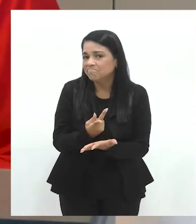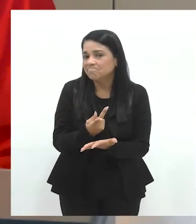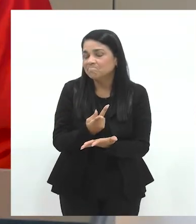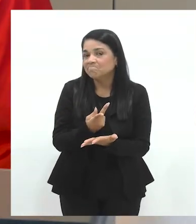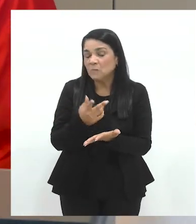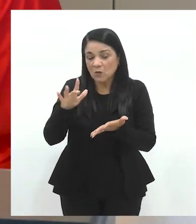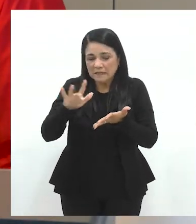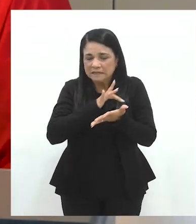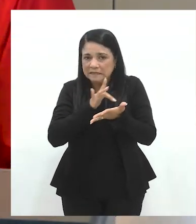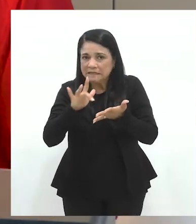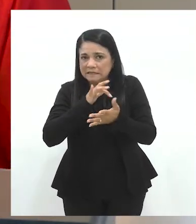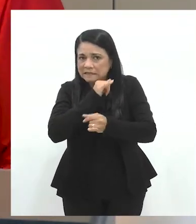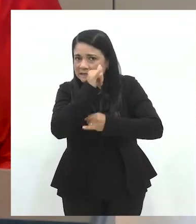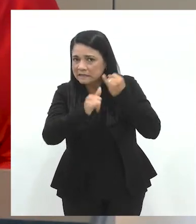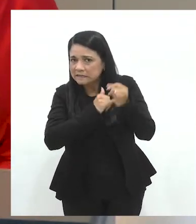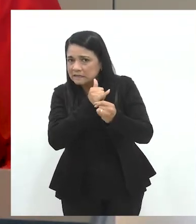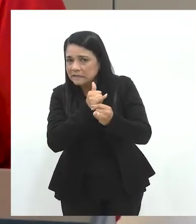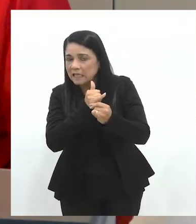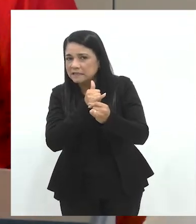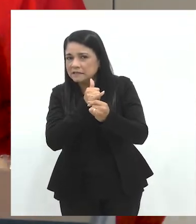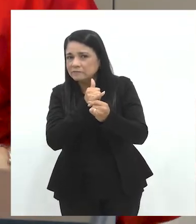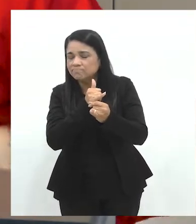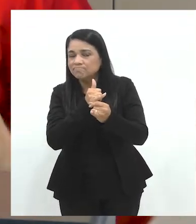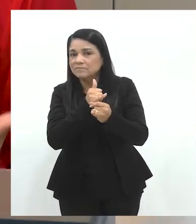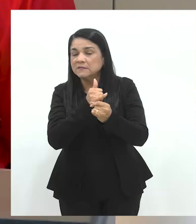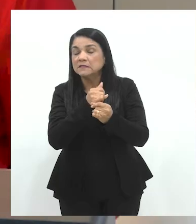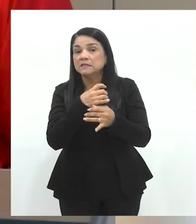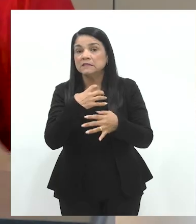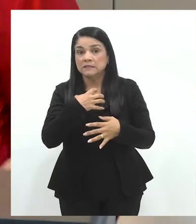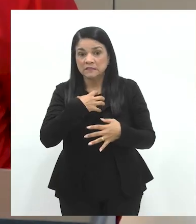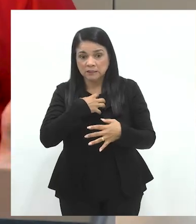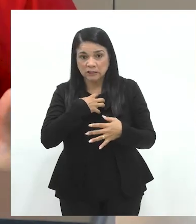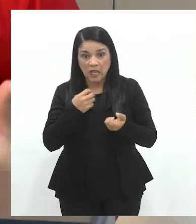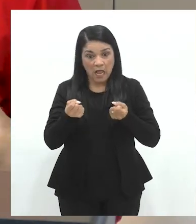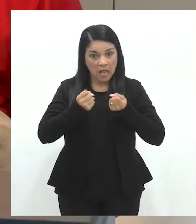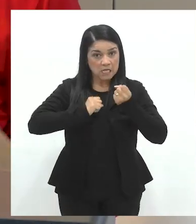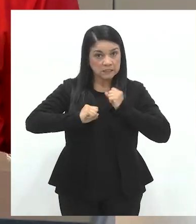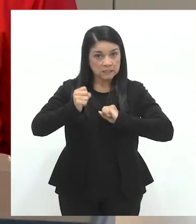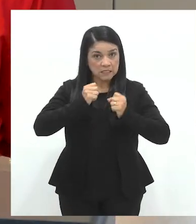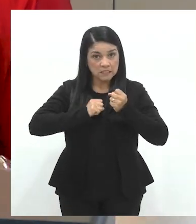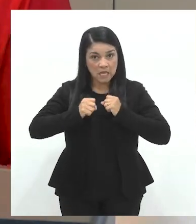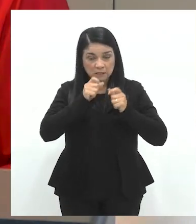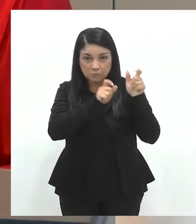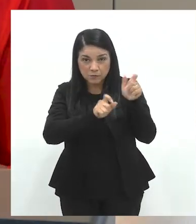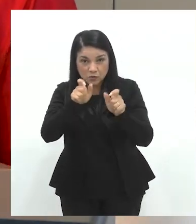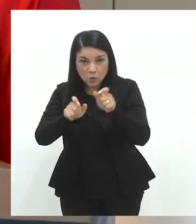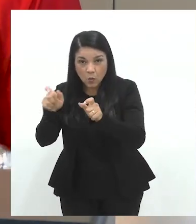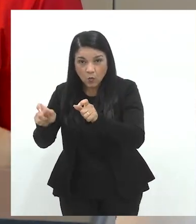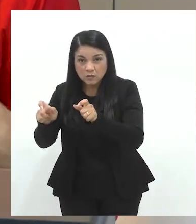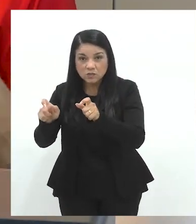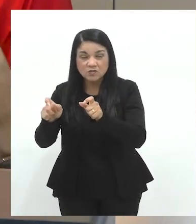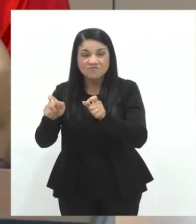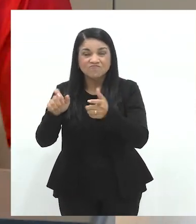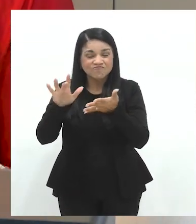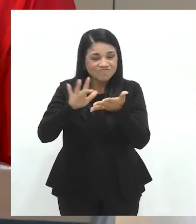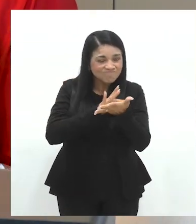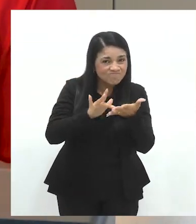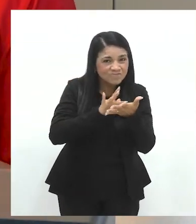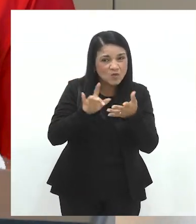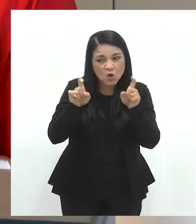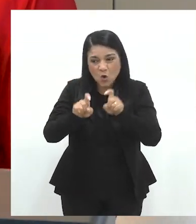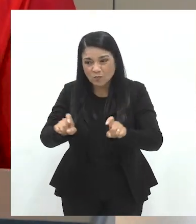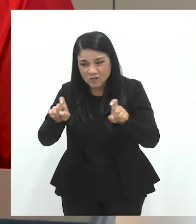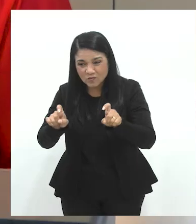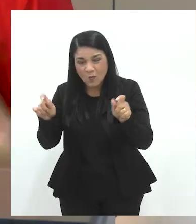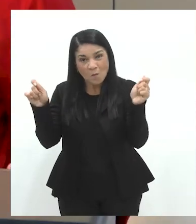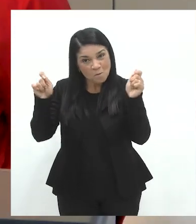das telas? Você acha que as telas estão causando ansiedade? O celular, o tablet, o computador, é